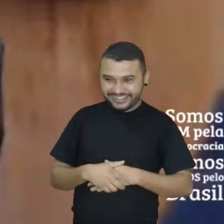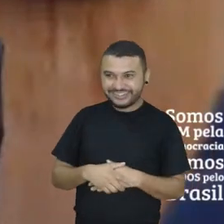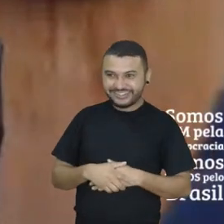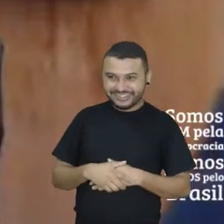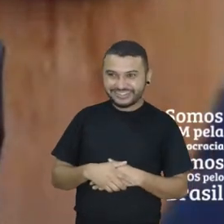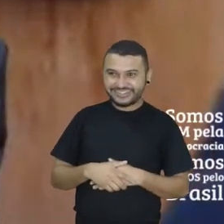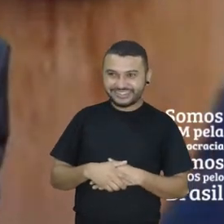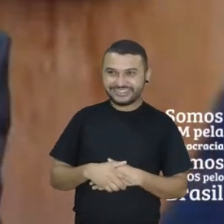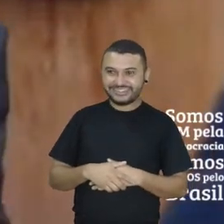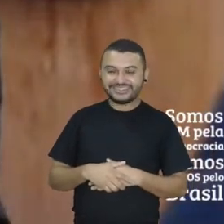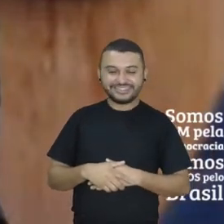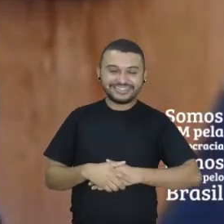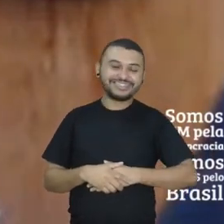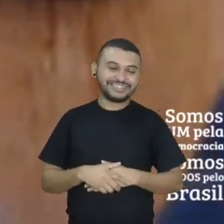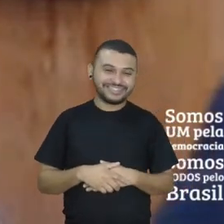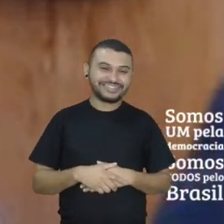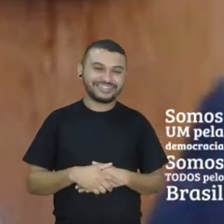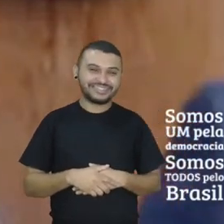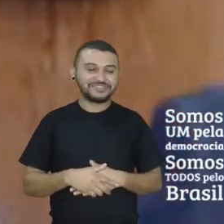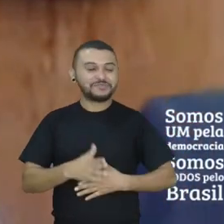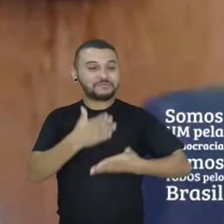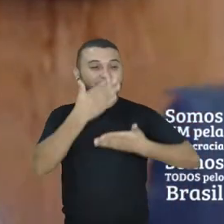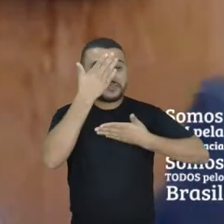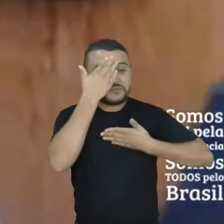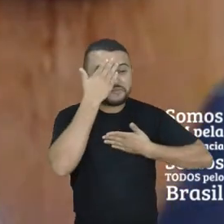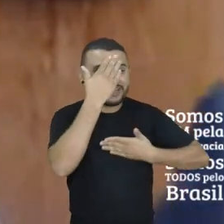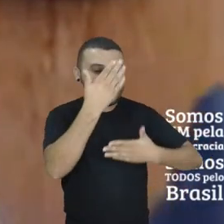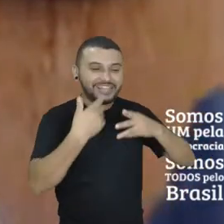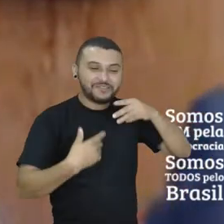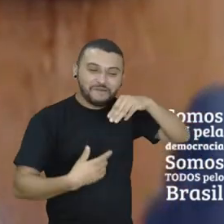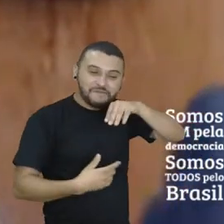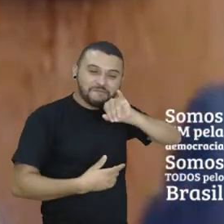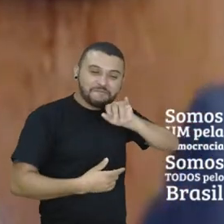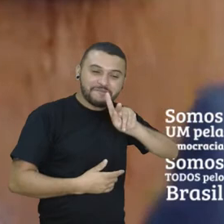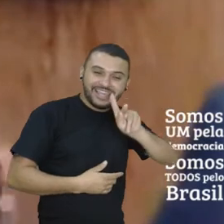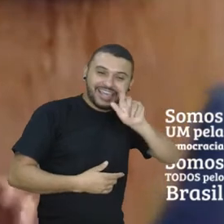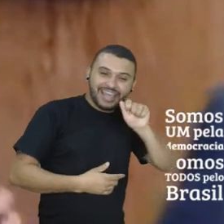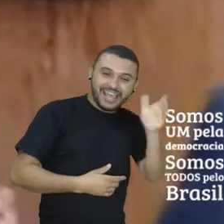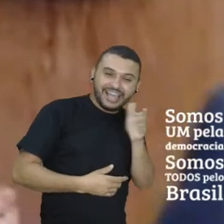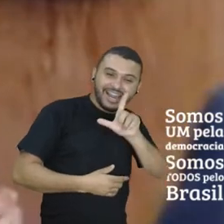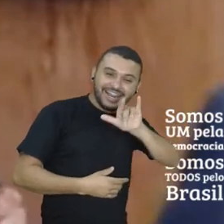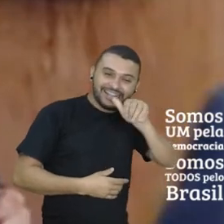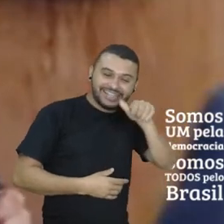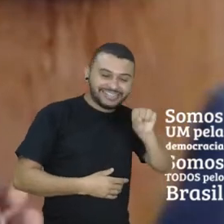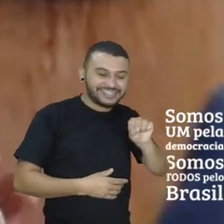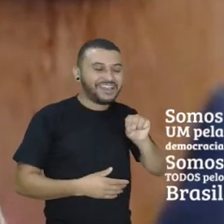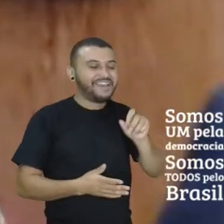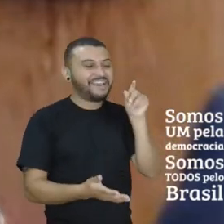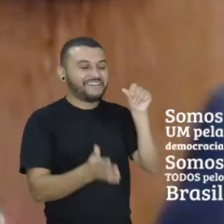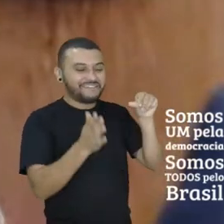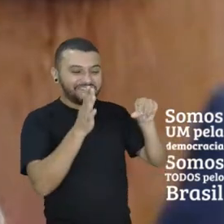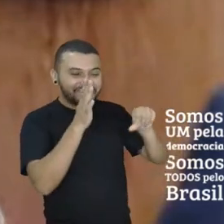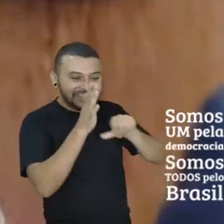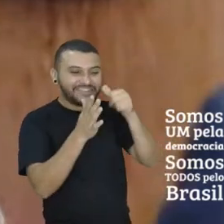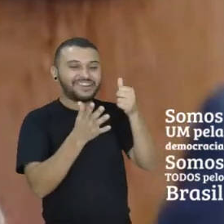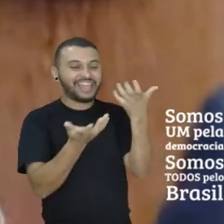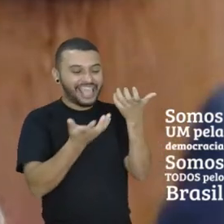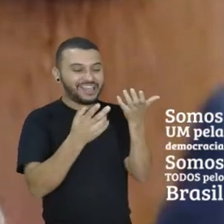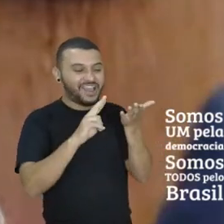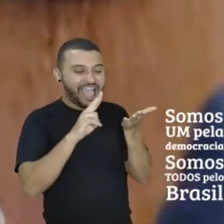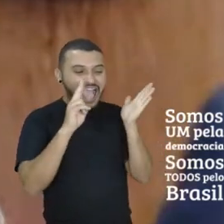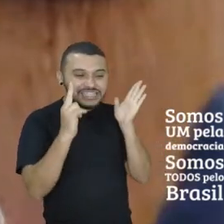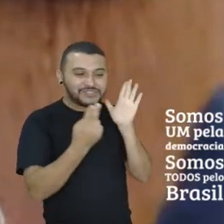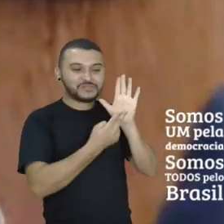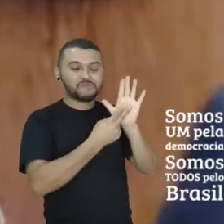é 13. Obrigado, Mica Lins. Olha, primeiro quero confirmar, sim. Eu, aliás, a Lúcia estava